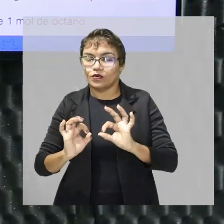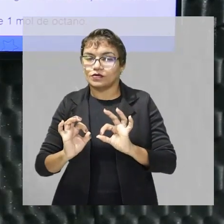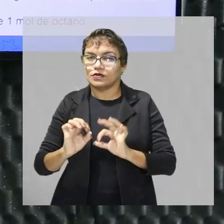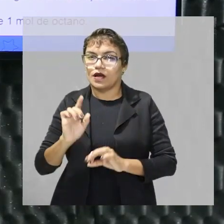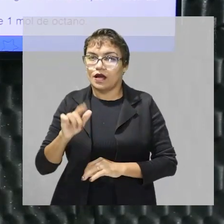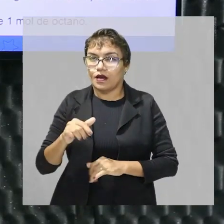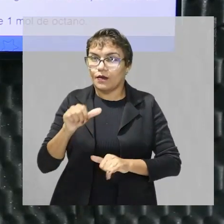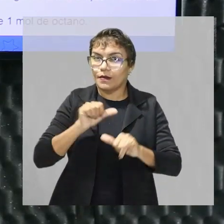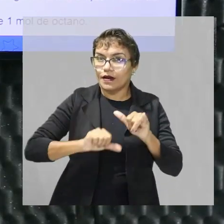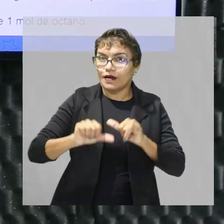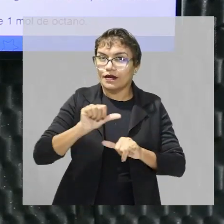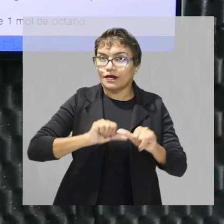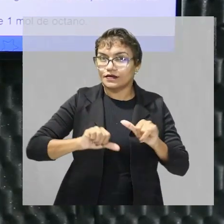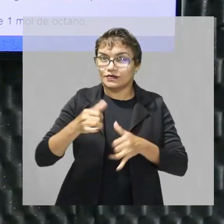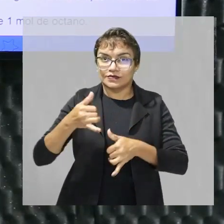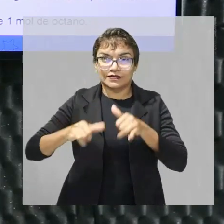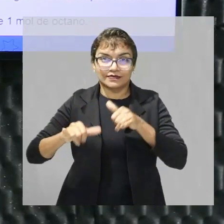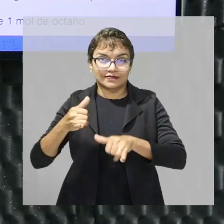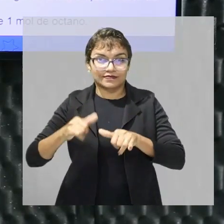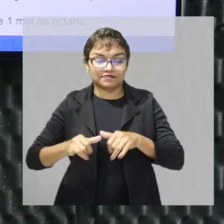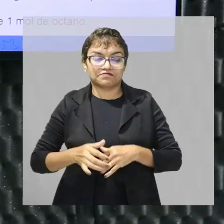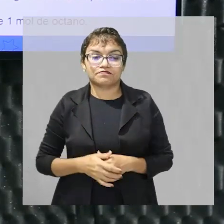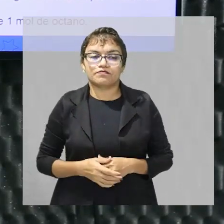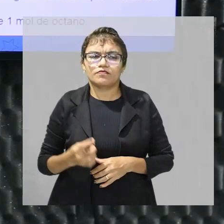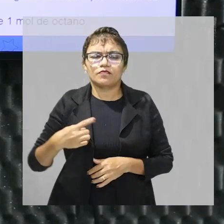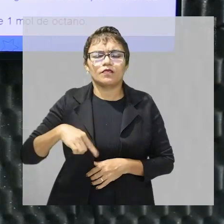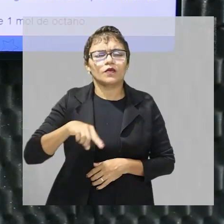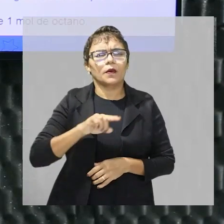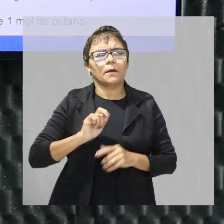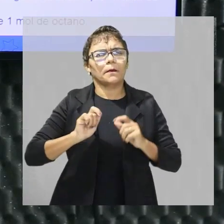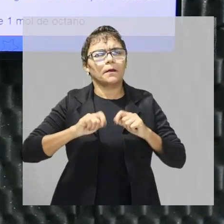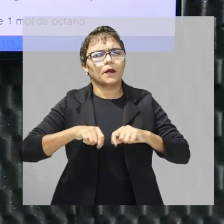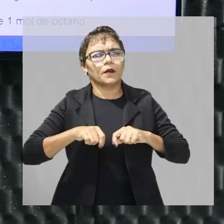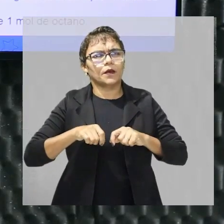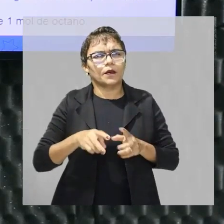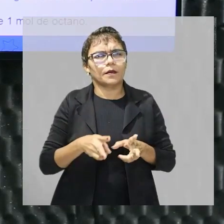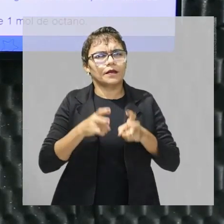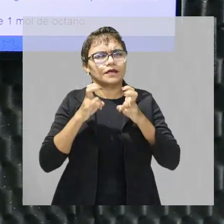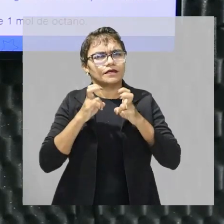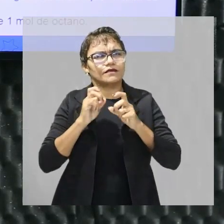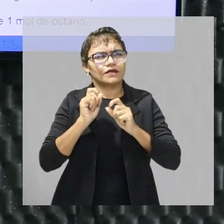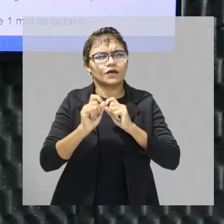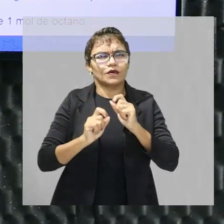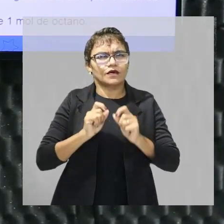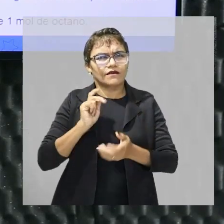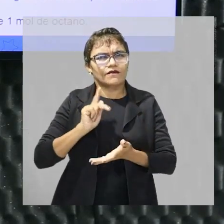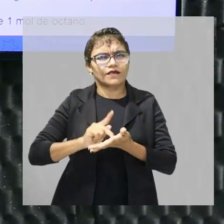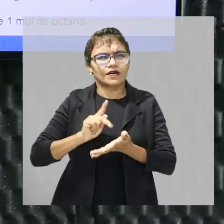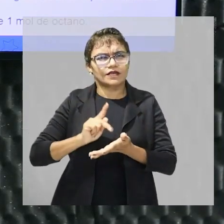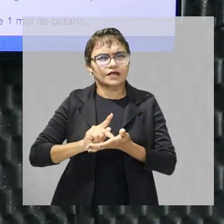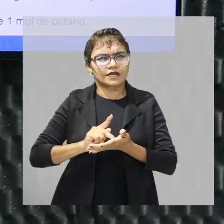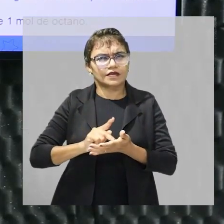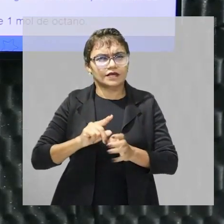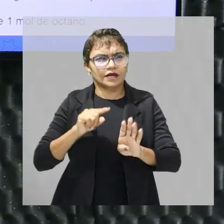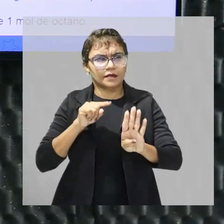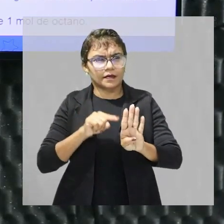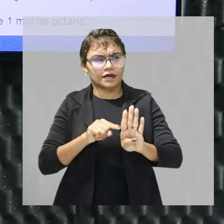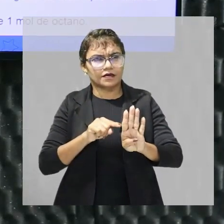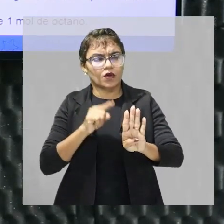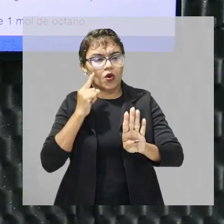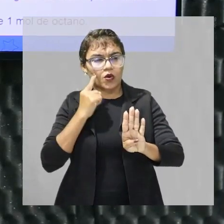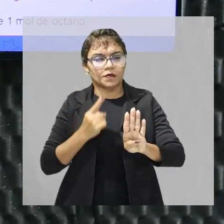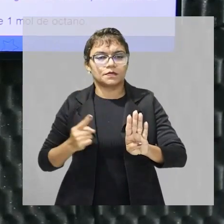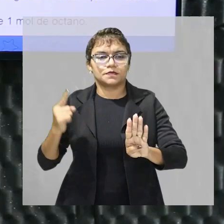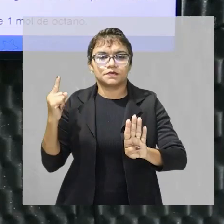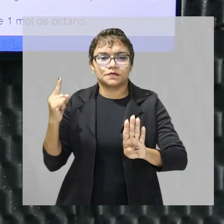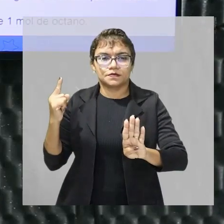reação química, ok? O que a gente pode observar como verdadeiro? A letra B. Então, 2 mols de